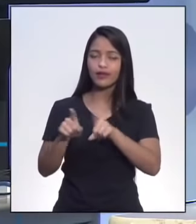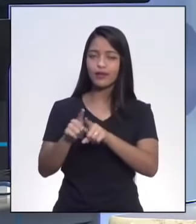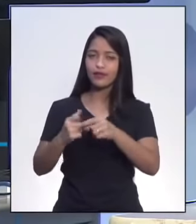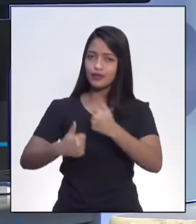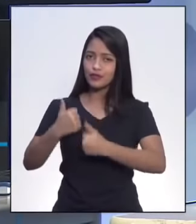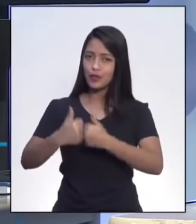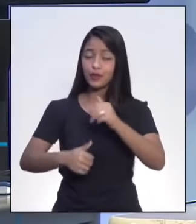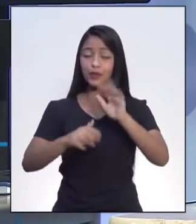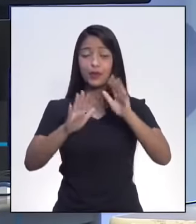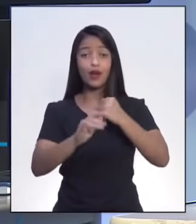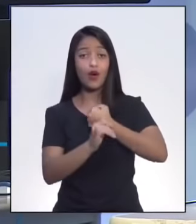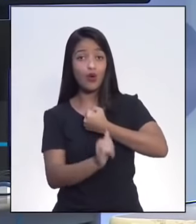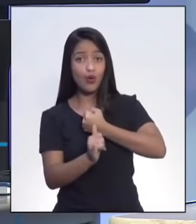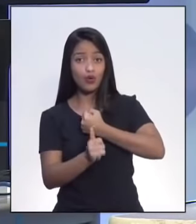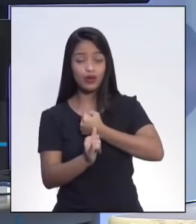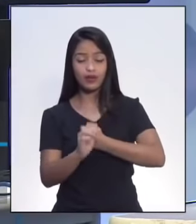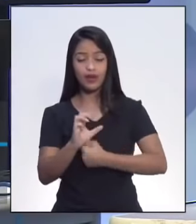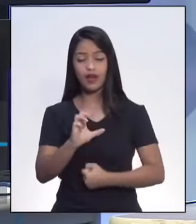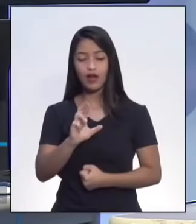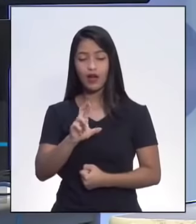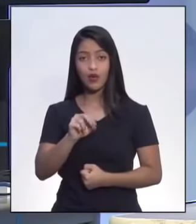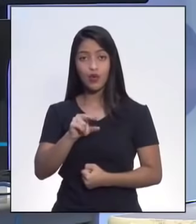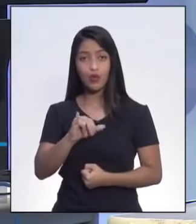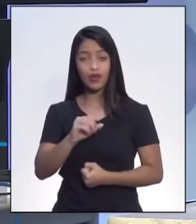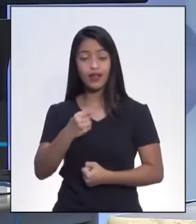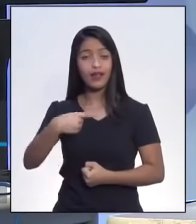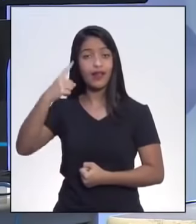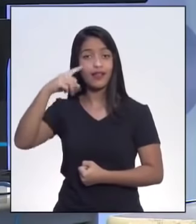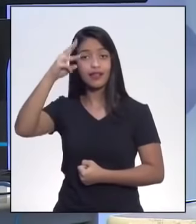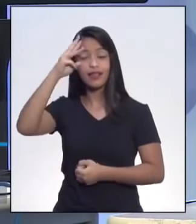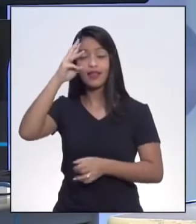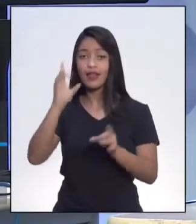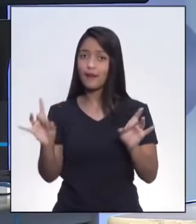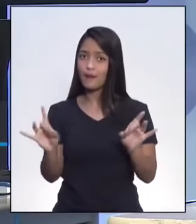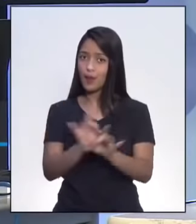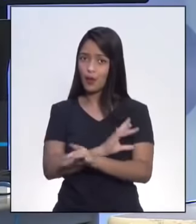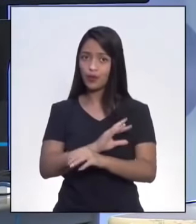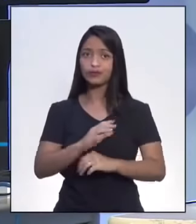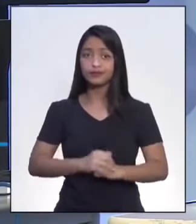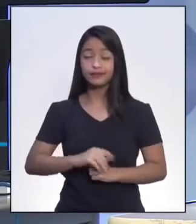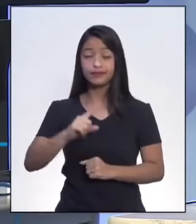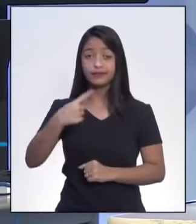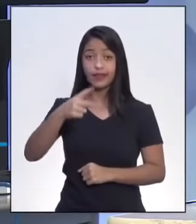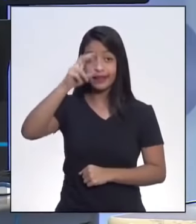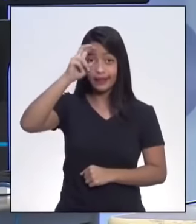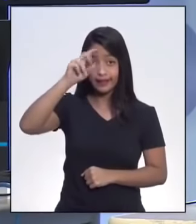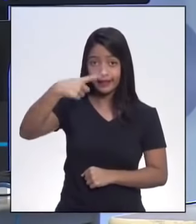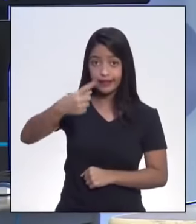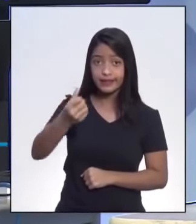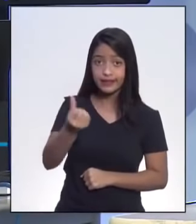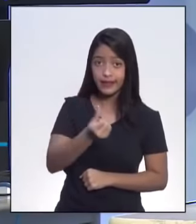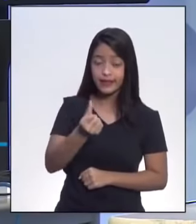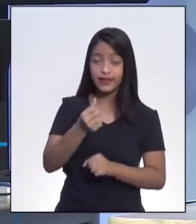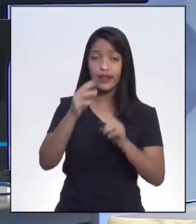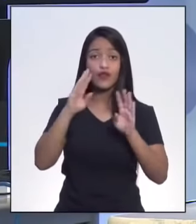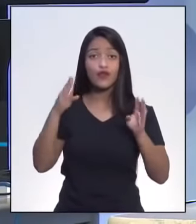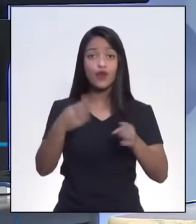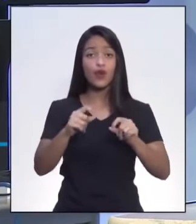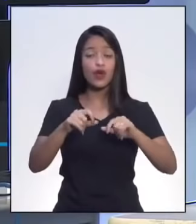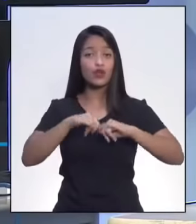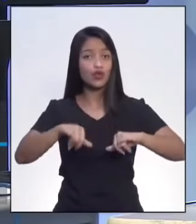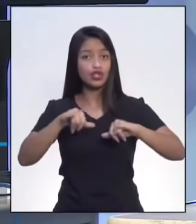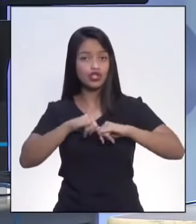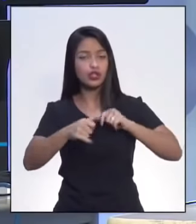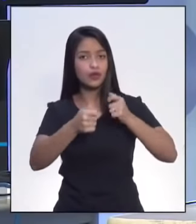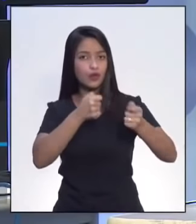gente trabalhou, se eu não me engano, na terça-feira. Aí na quinta-feira e na sexta-feira, nós já focamos aqui na notícia e